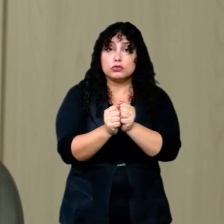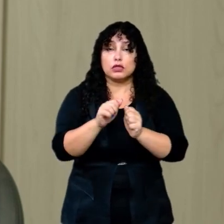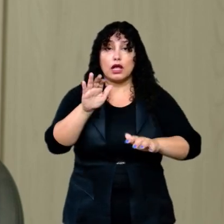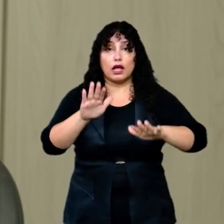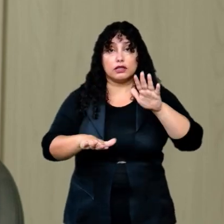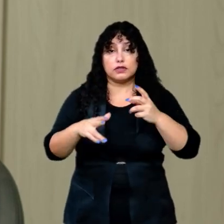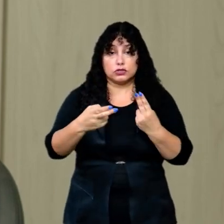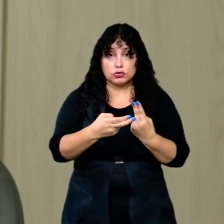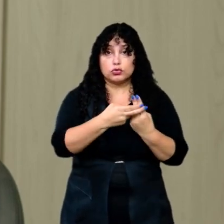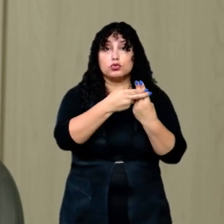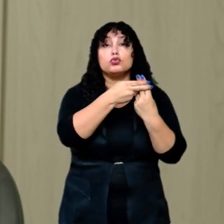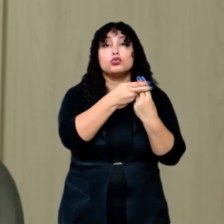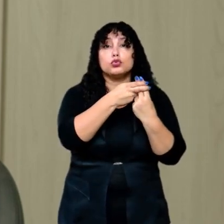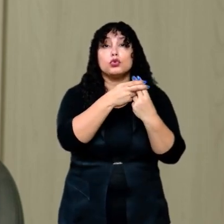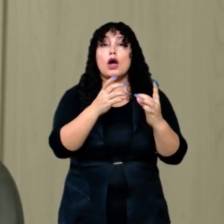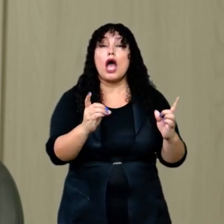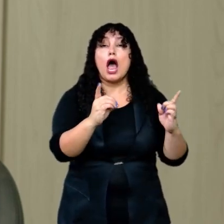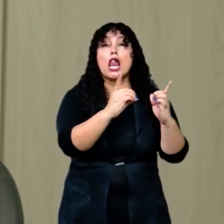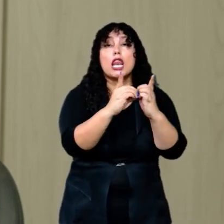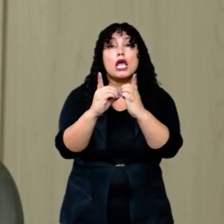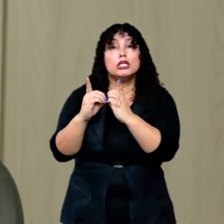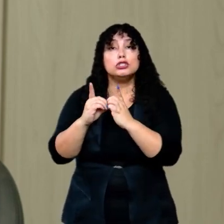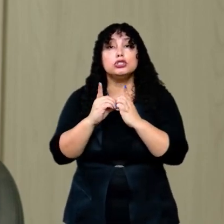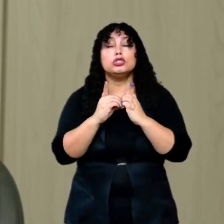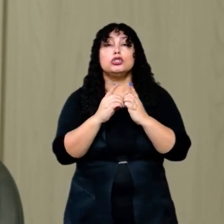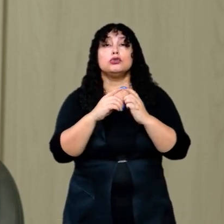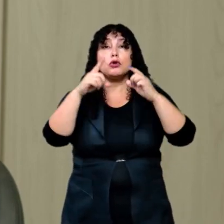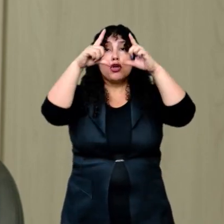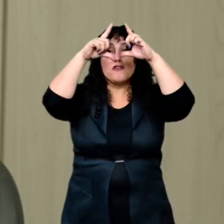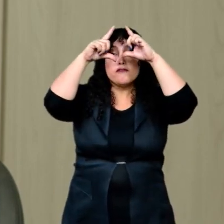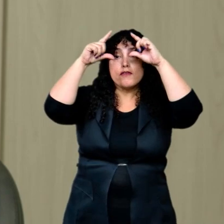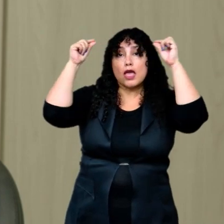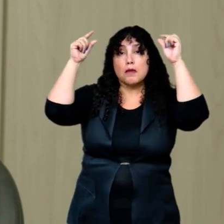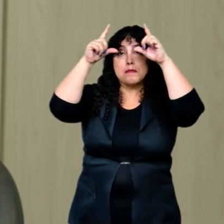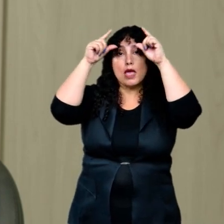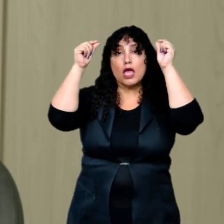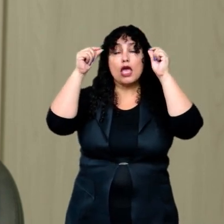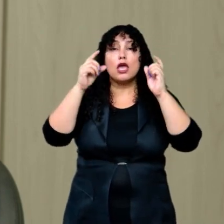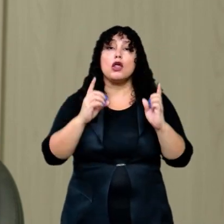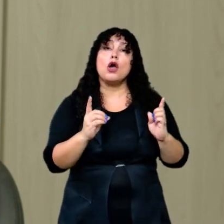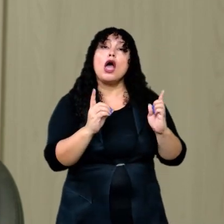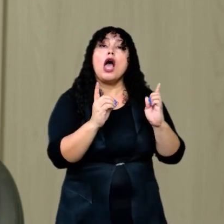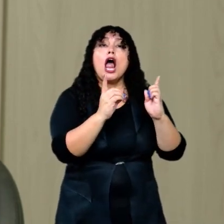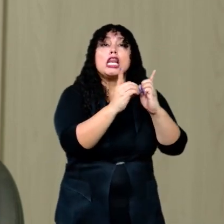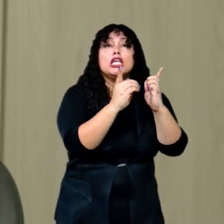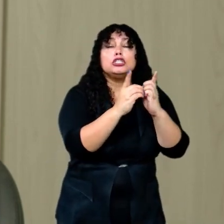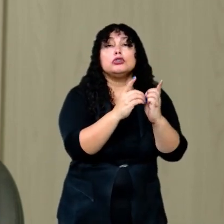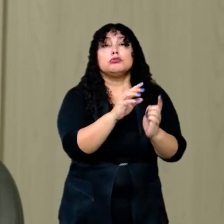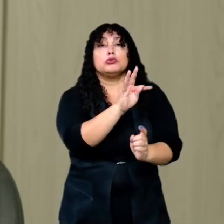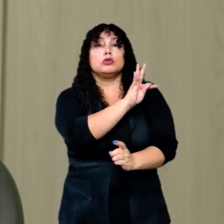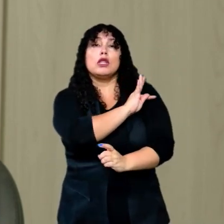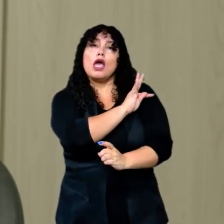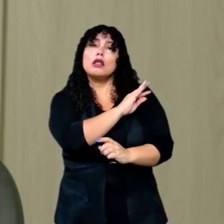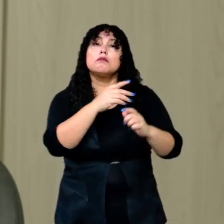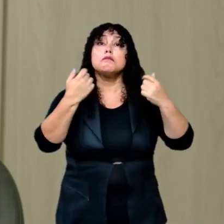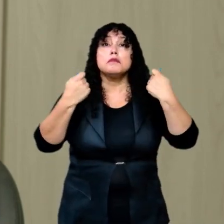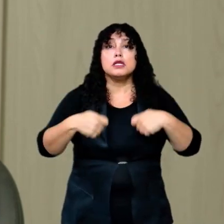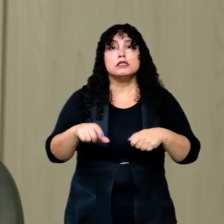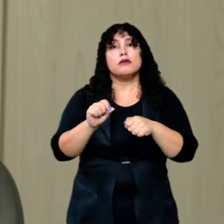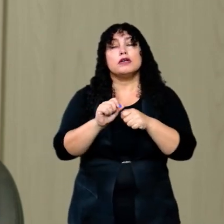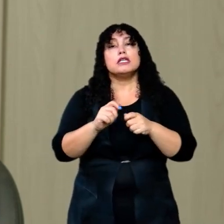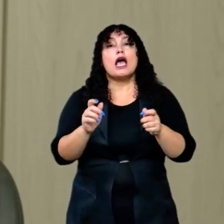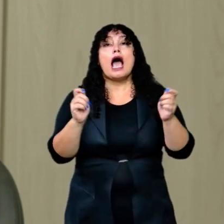vezes o SUS é atendido, às vezes, por um enfermeiro, é atendido por um técnico. Então, precisa realmente fazer